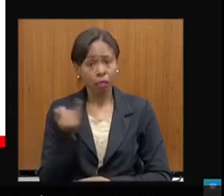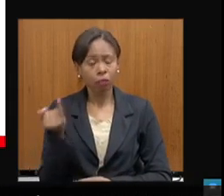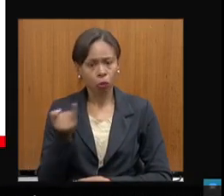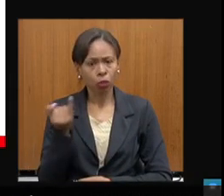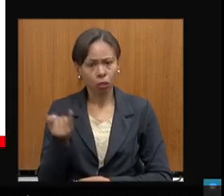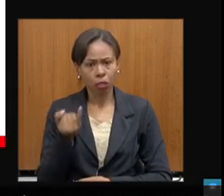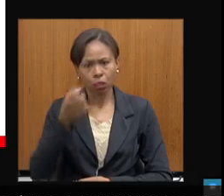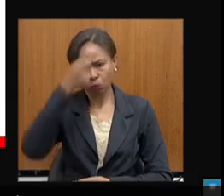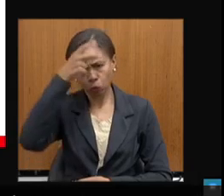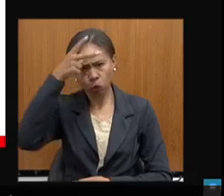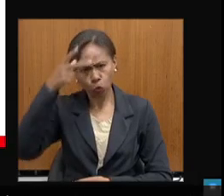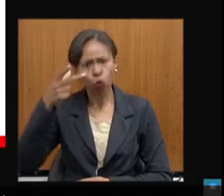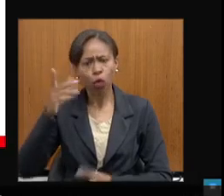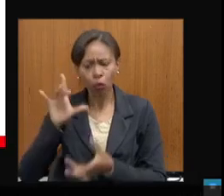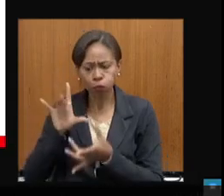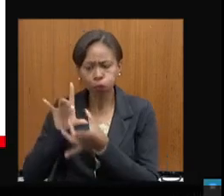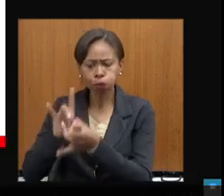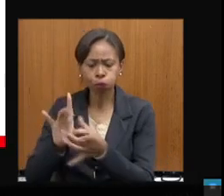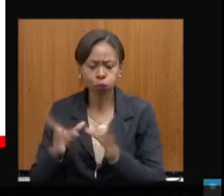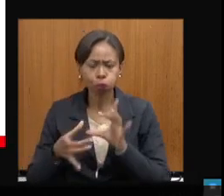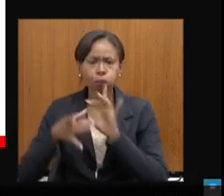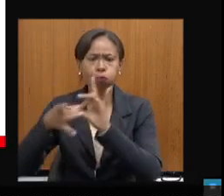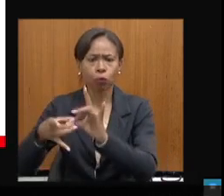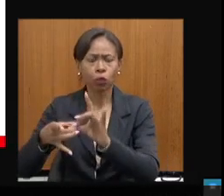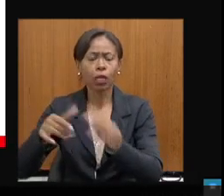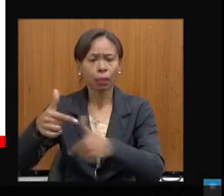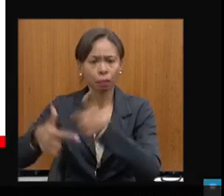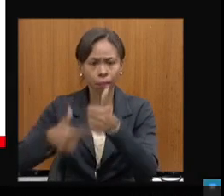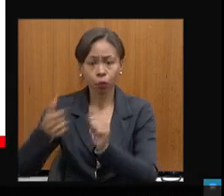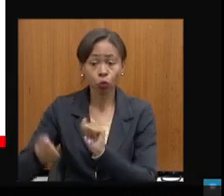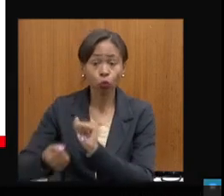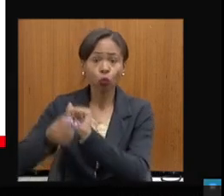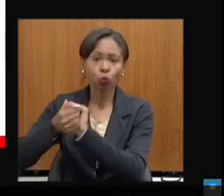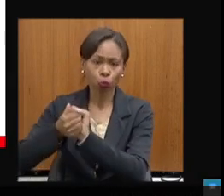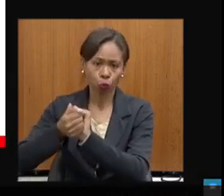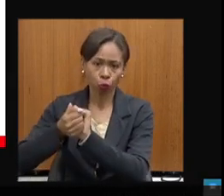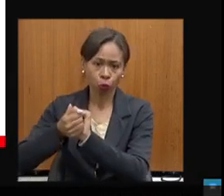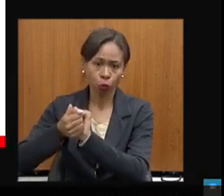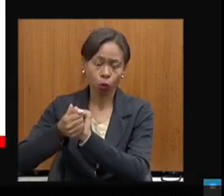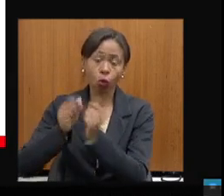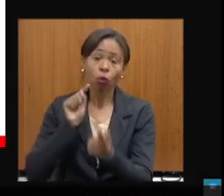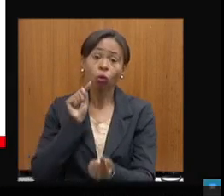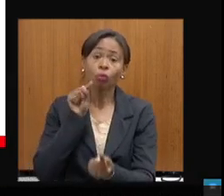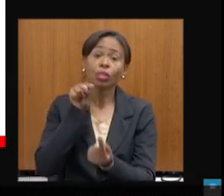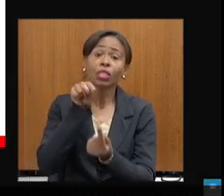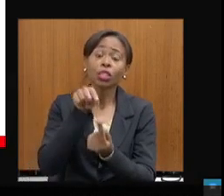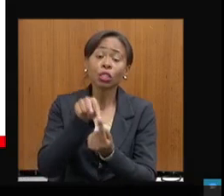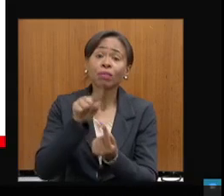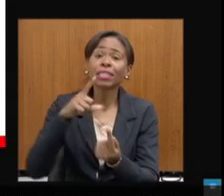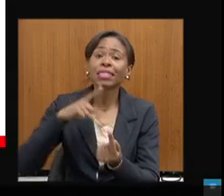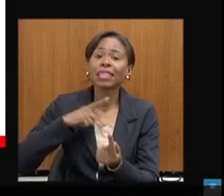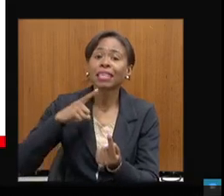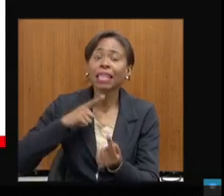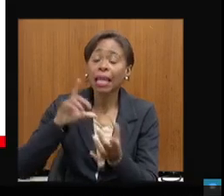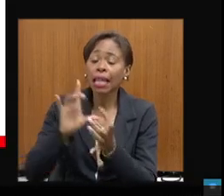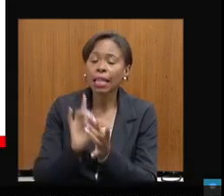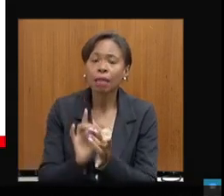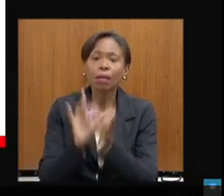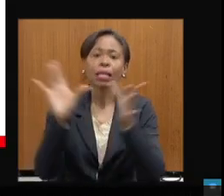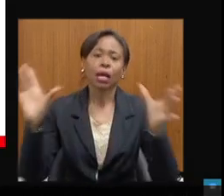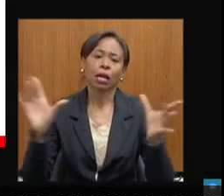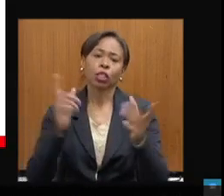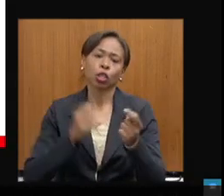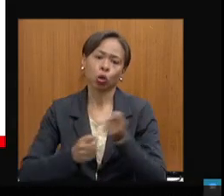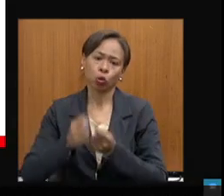faça um trabalho junto aos municípios para que a gente tenha esse Eclipse da Liberdade Econômica né Não adianta